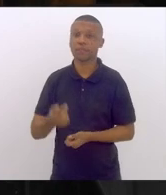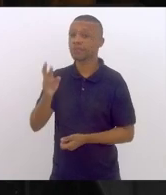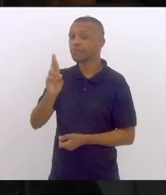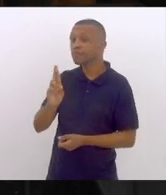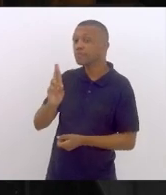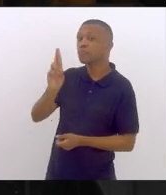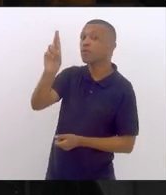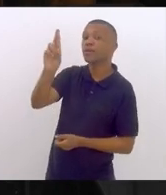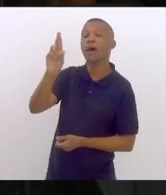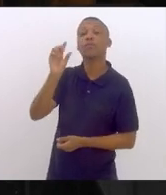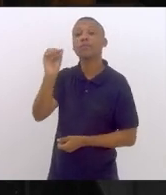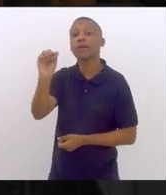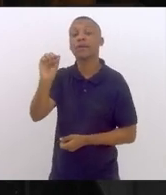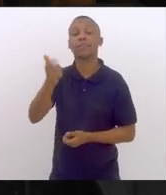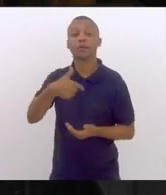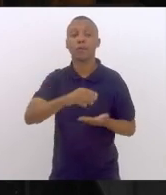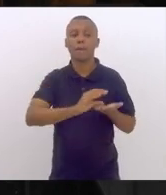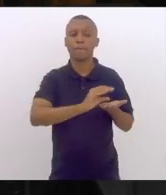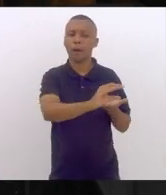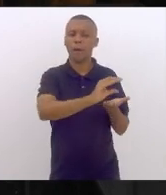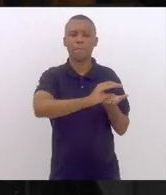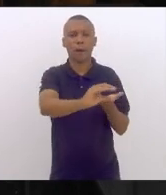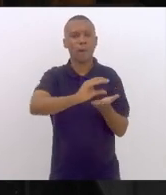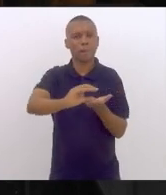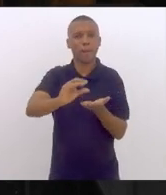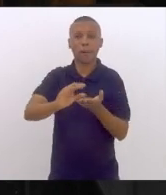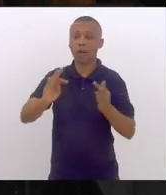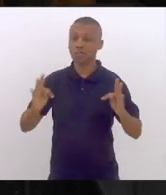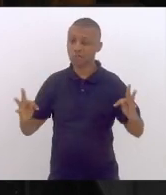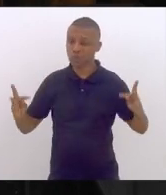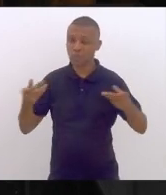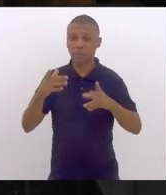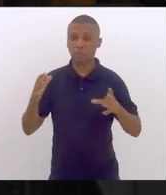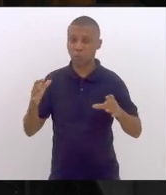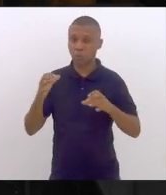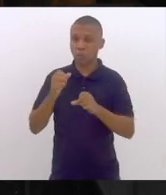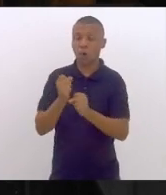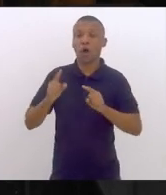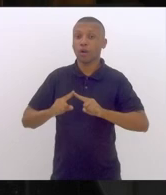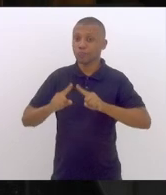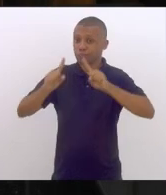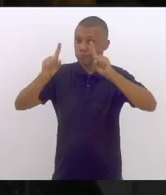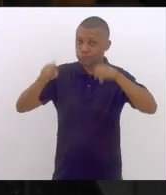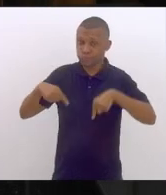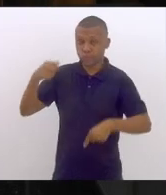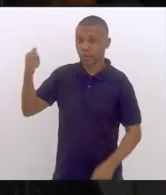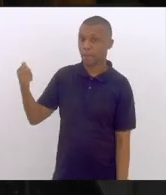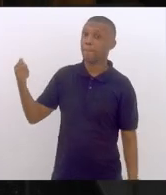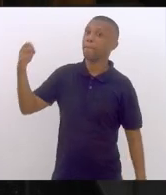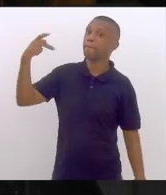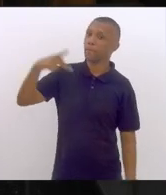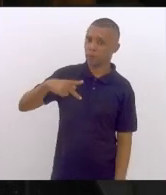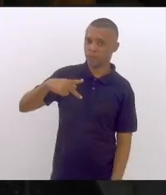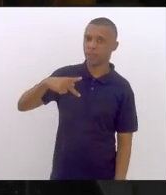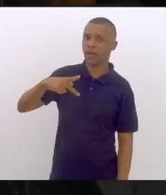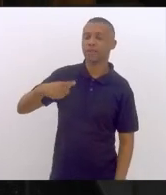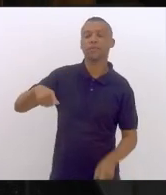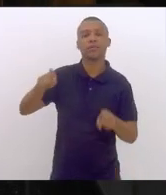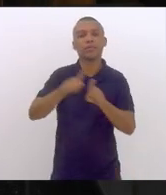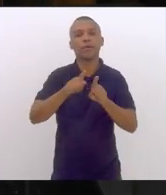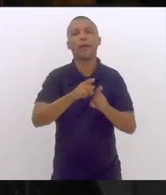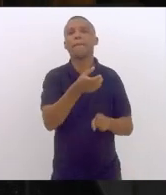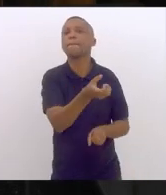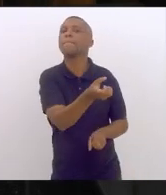pelo pagamento de todas as folhas dos nossos aposentados e